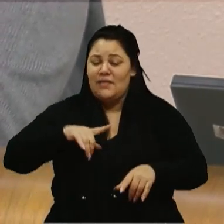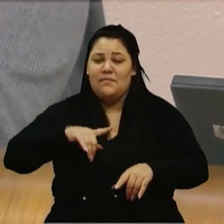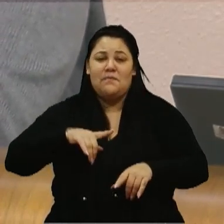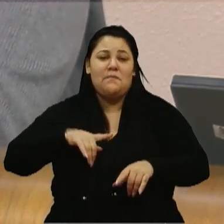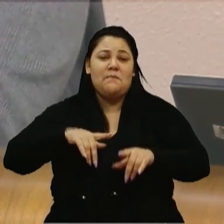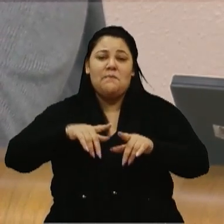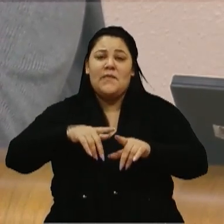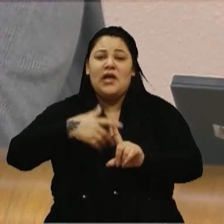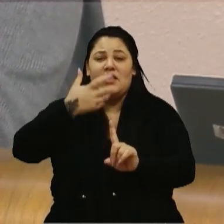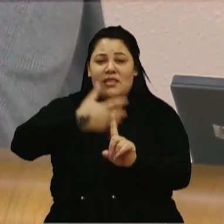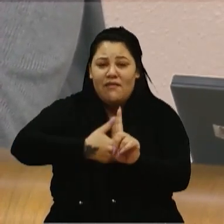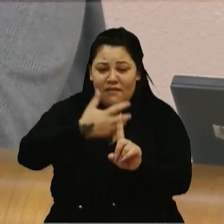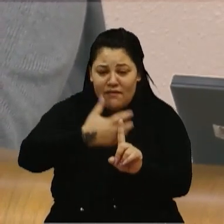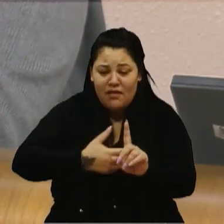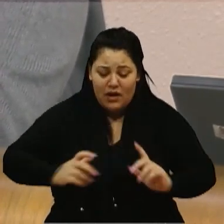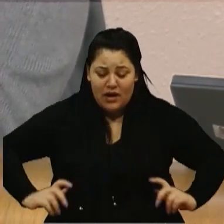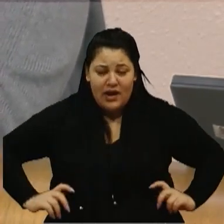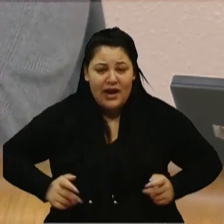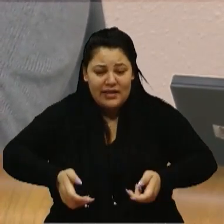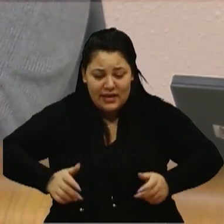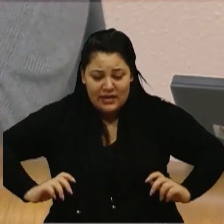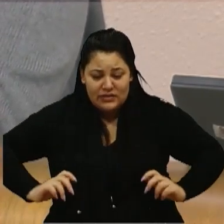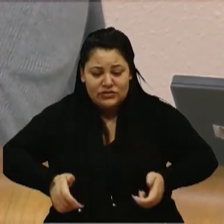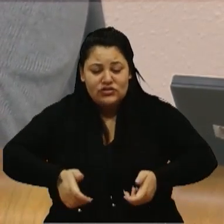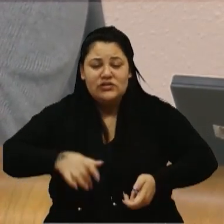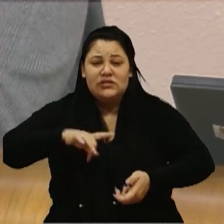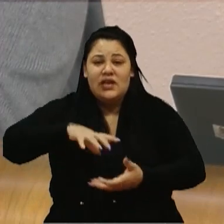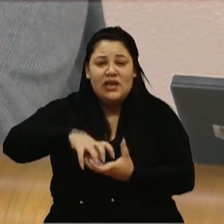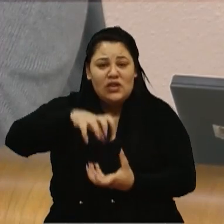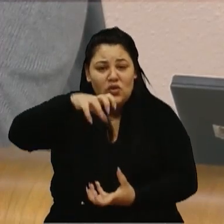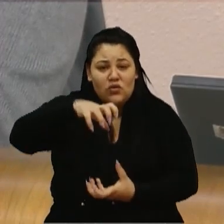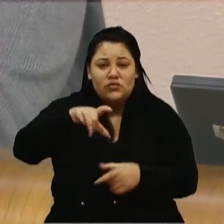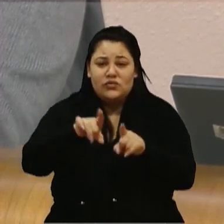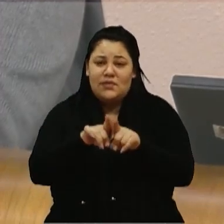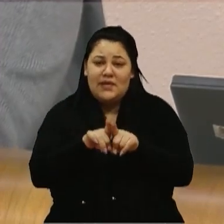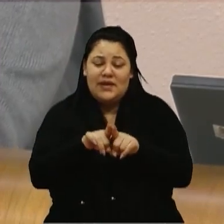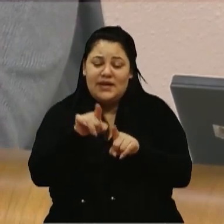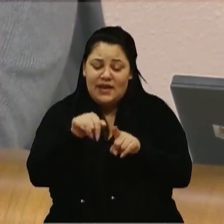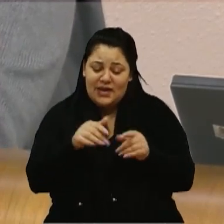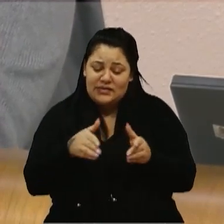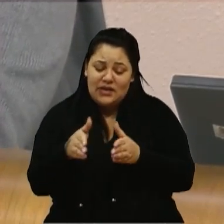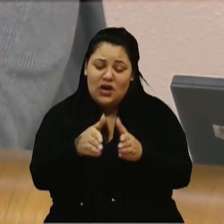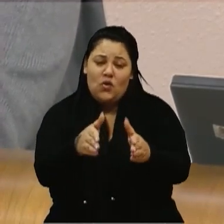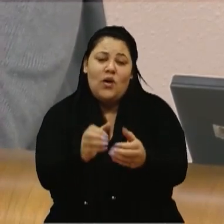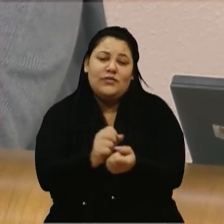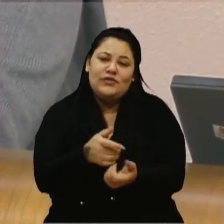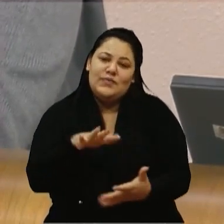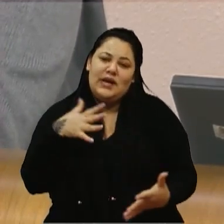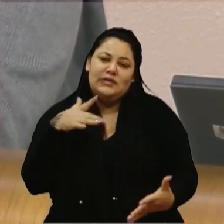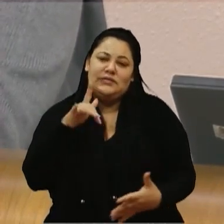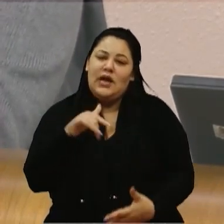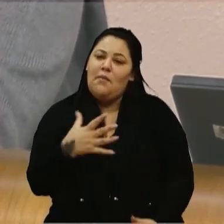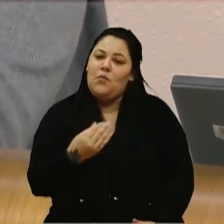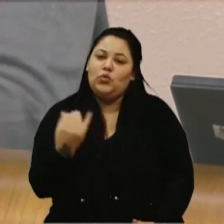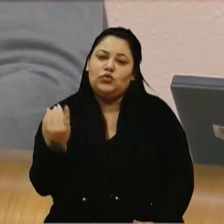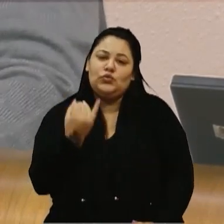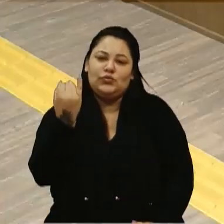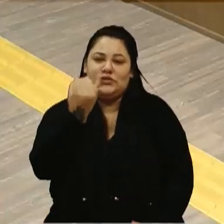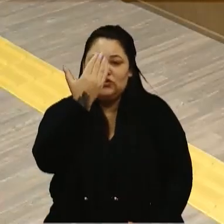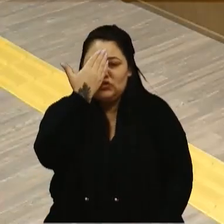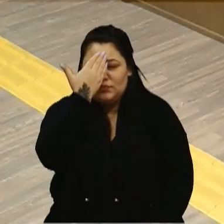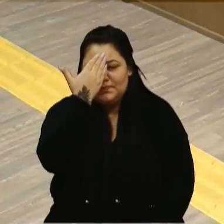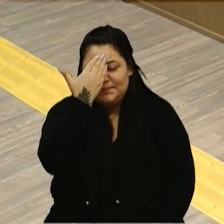cadeirantes, nós temos pessoas idosas, e essa rua, ela é muito importante para nós. Muito obrigada.